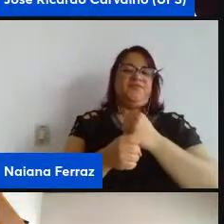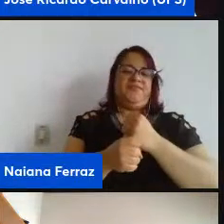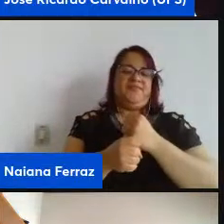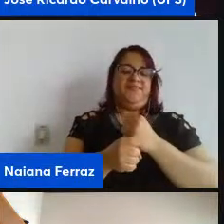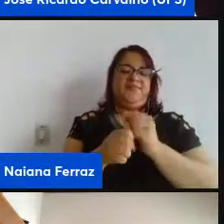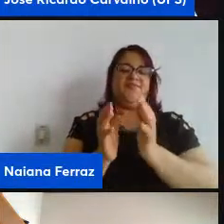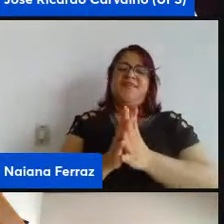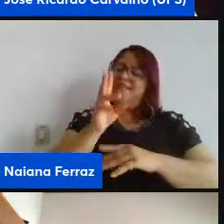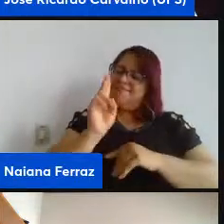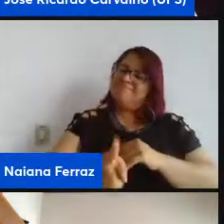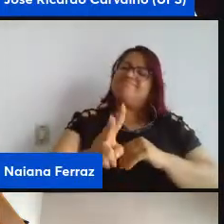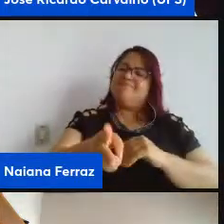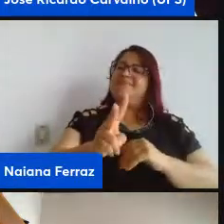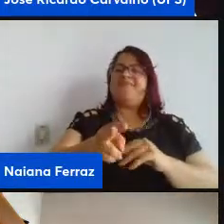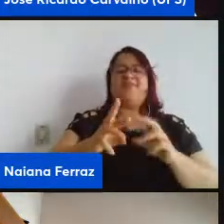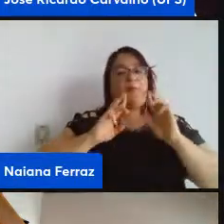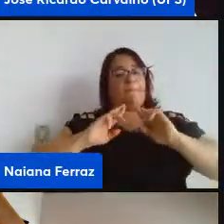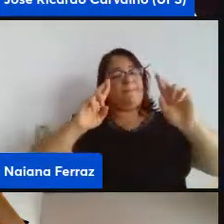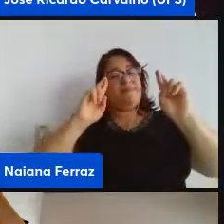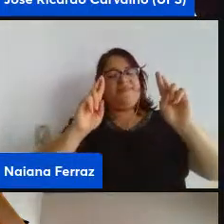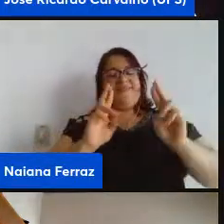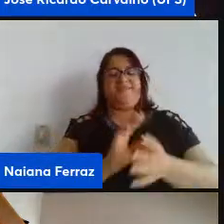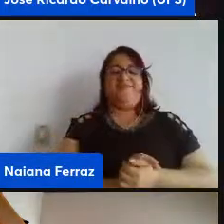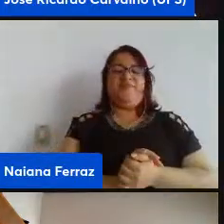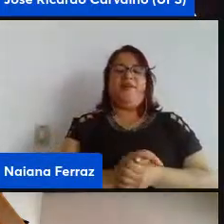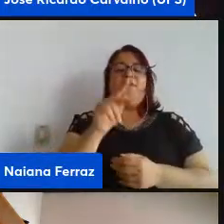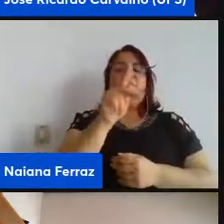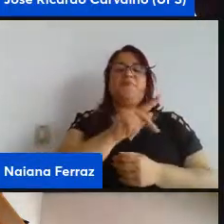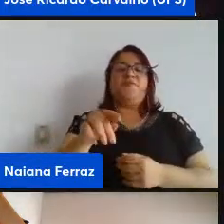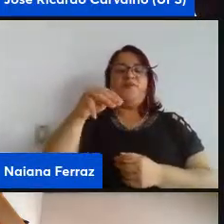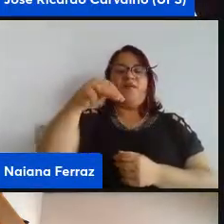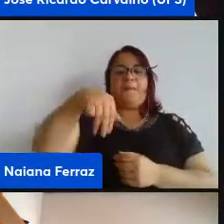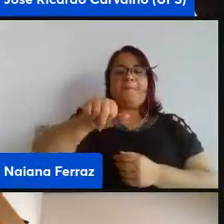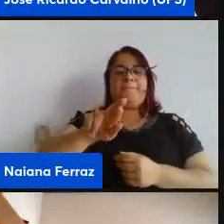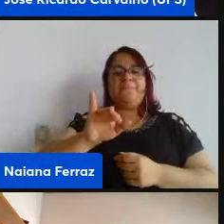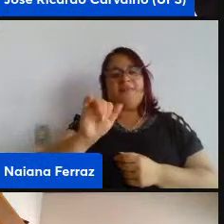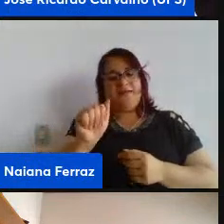essa marca sempre. Professora, palavras finais suas.